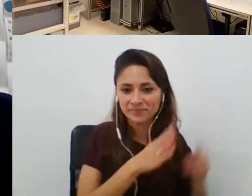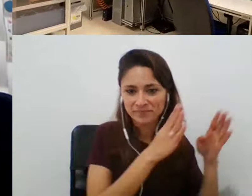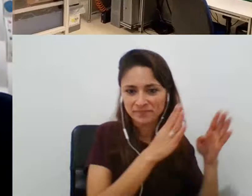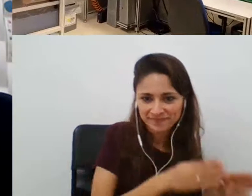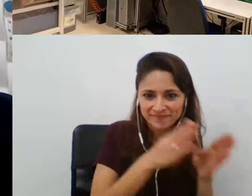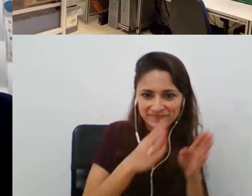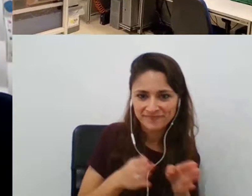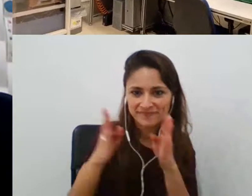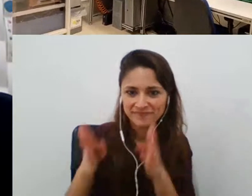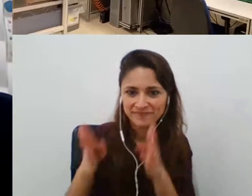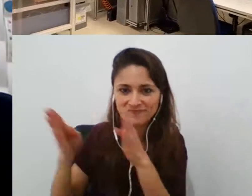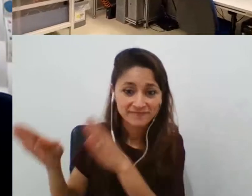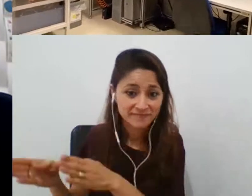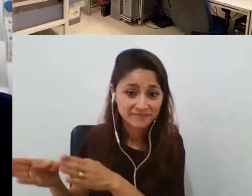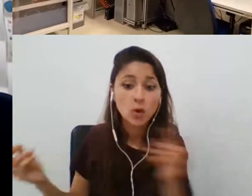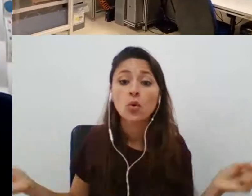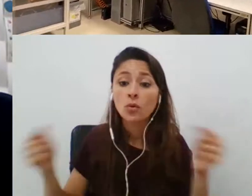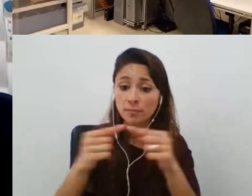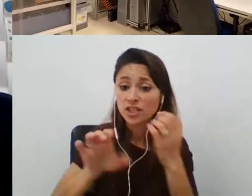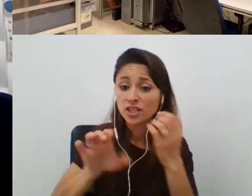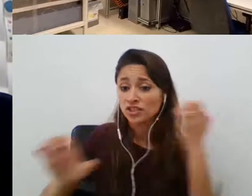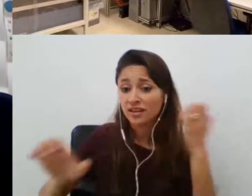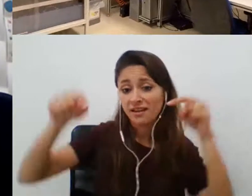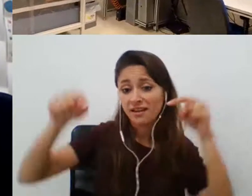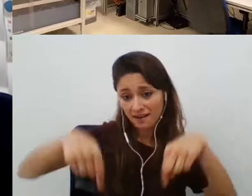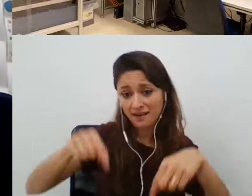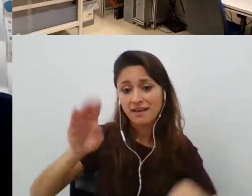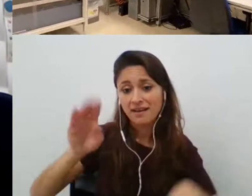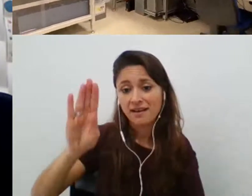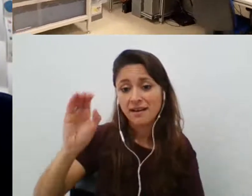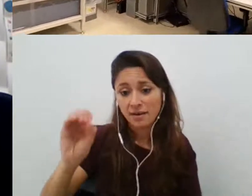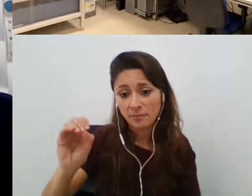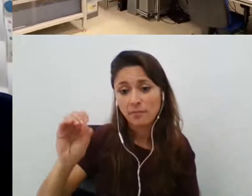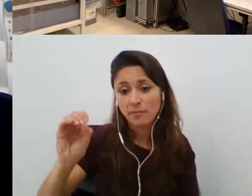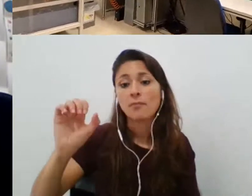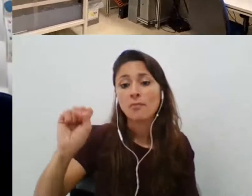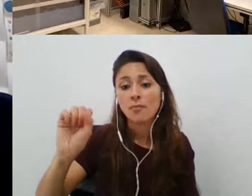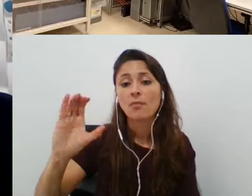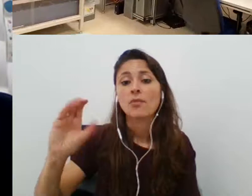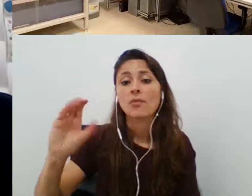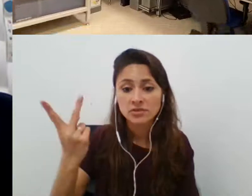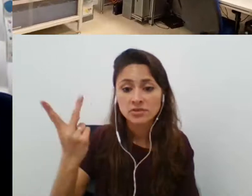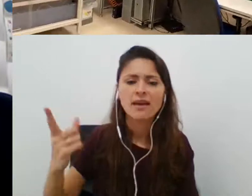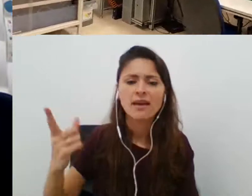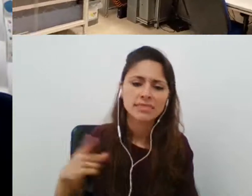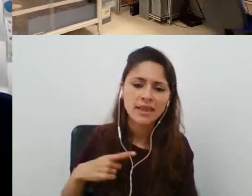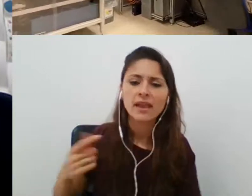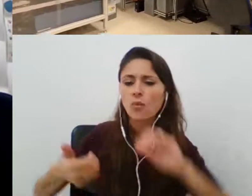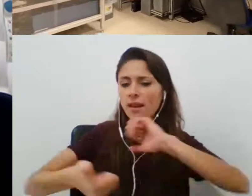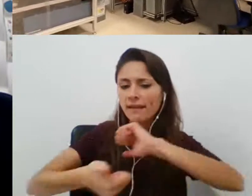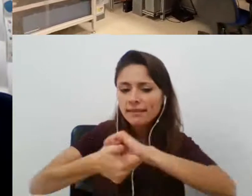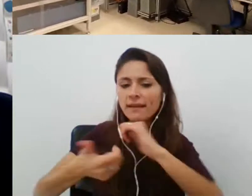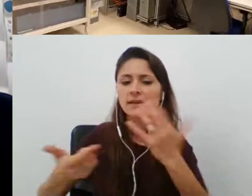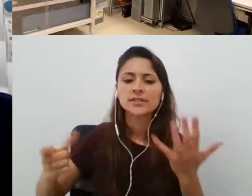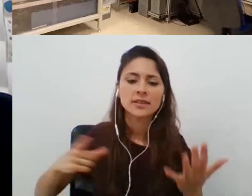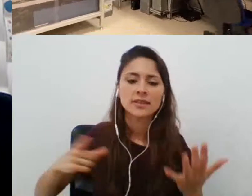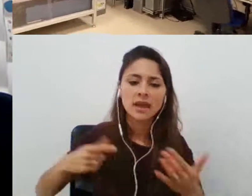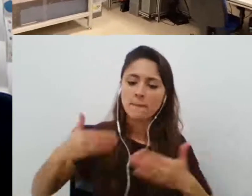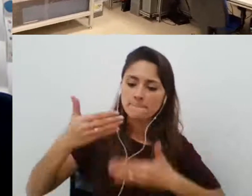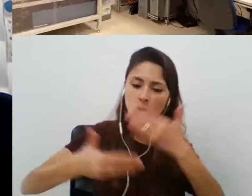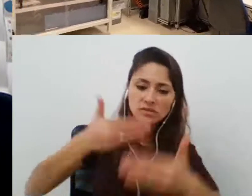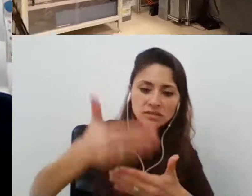divididas da Bosch como engenharia. Tá? Fora isso, dentro de engenharia do produto, nós temos engenharia de qualidade, engenharia de